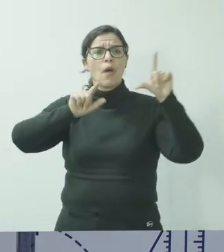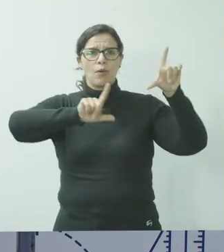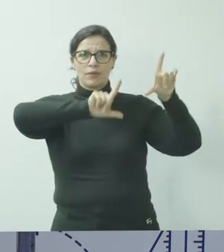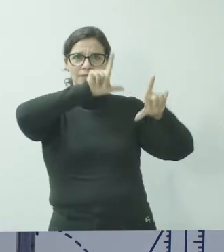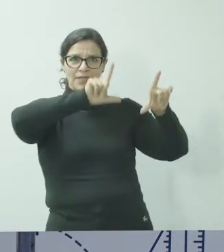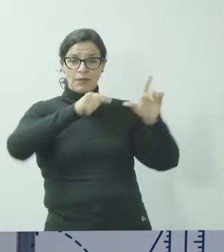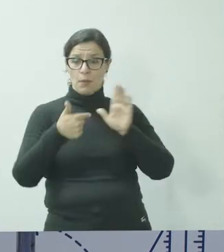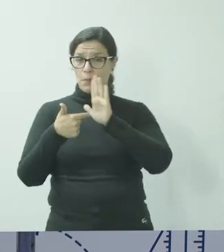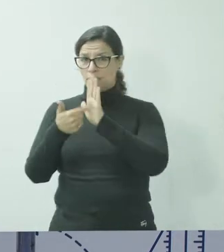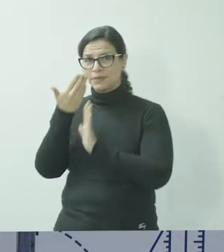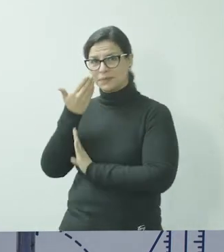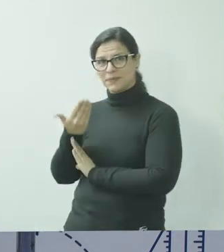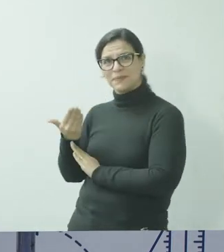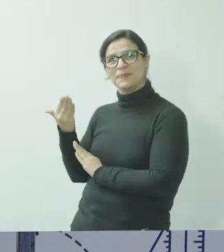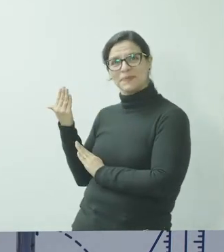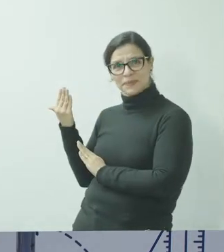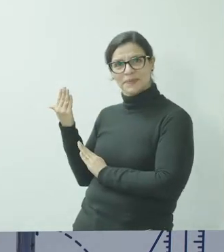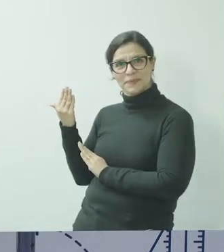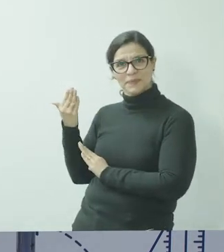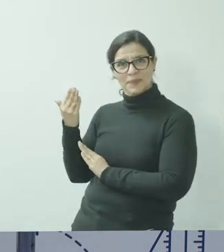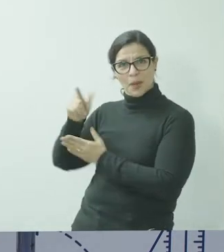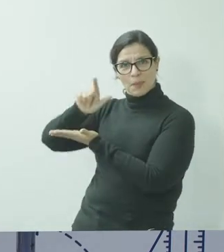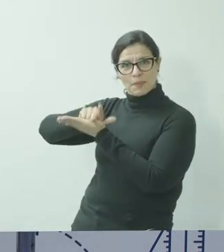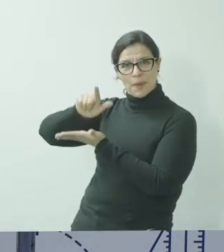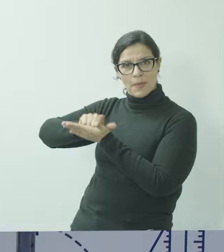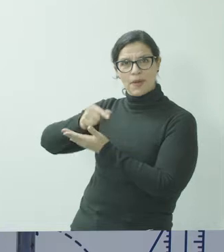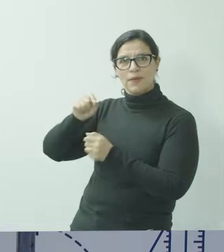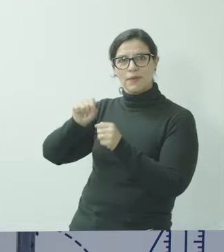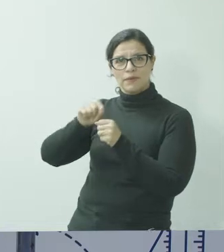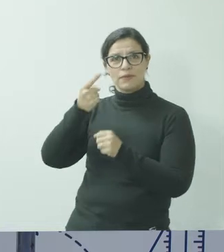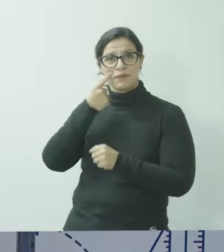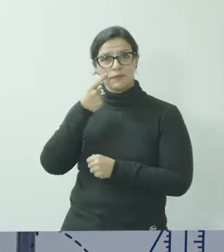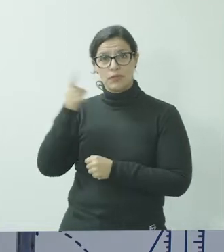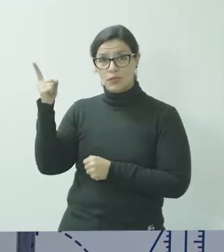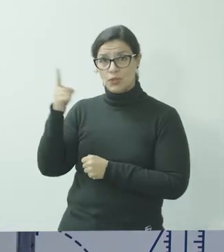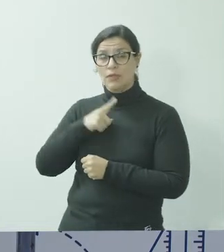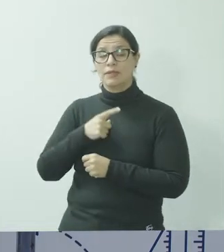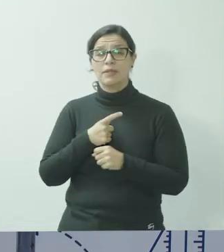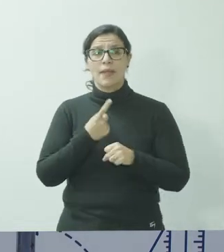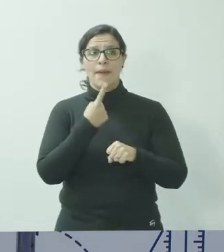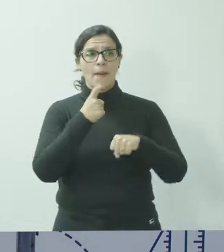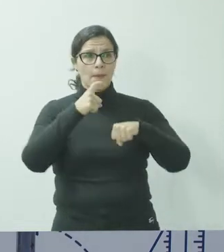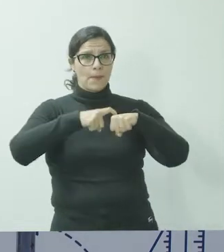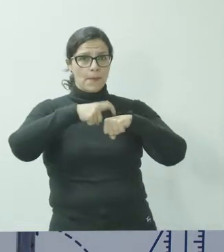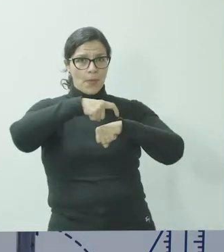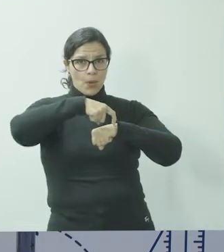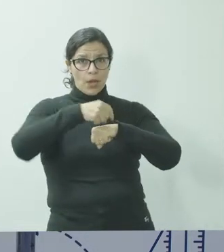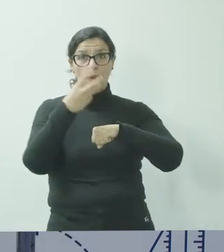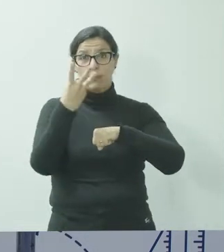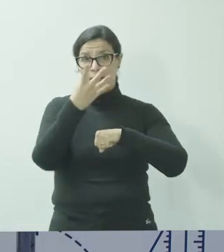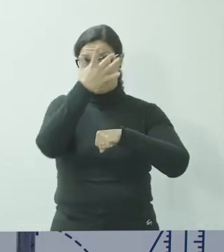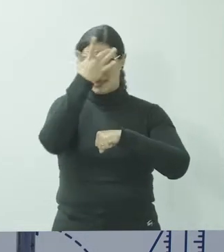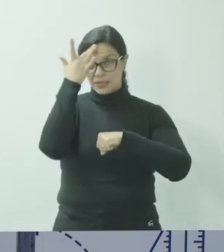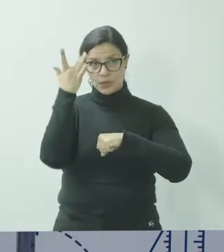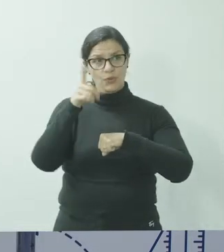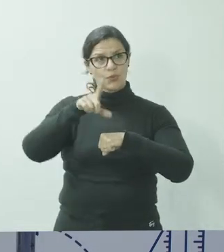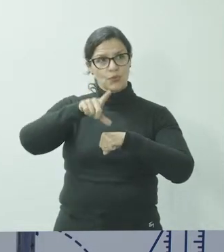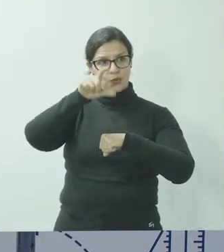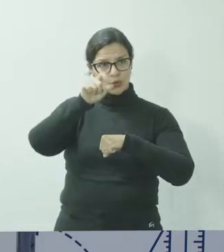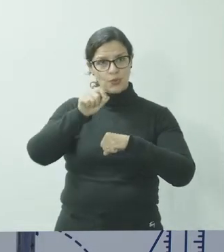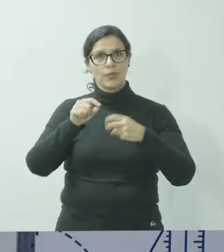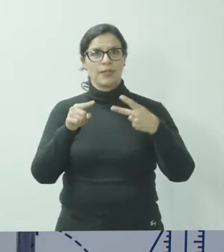tela eu montei aqui através da da folha tá então o morango três pessoas